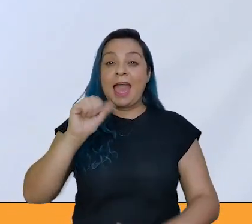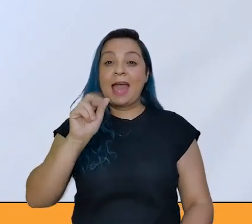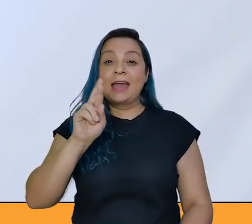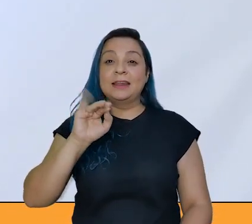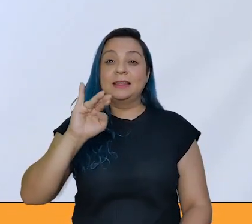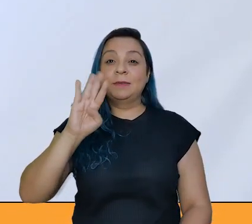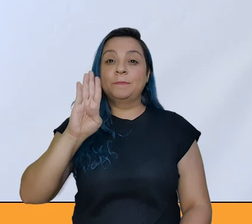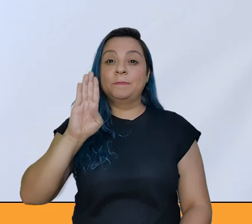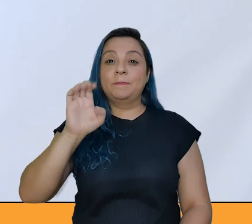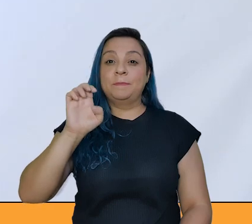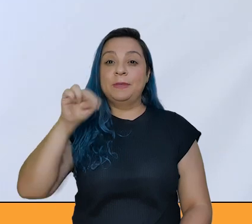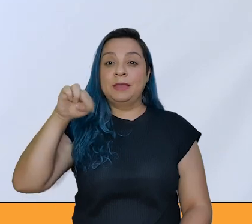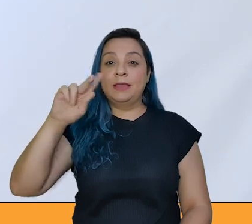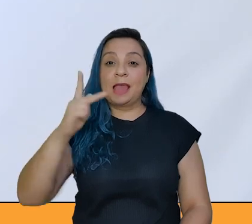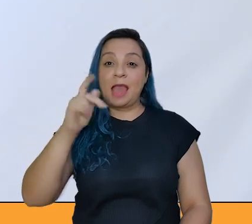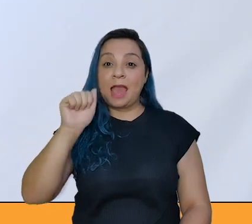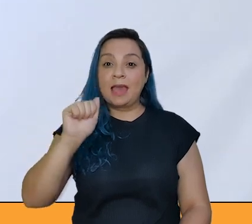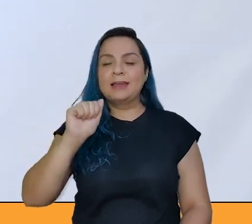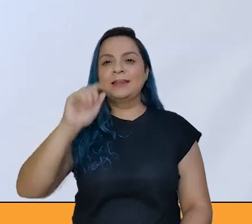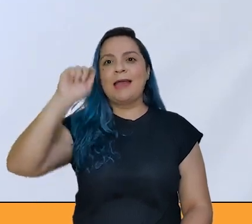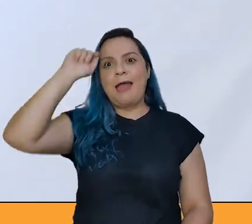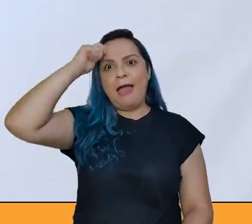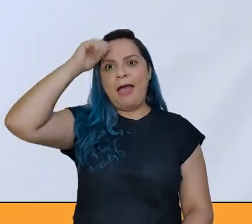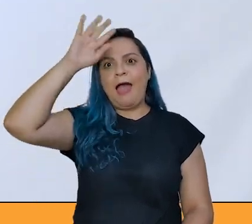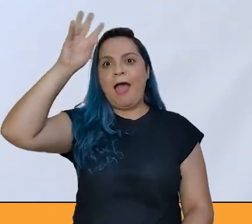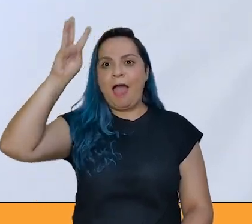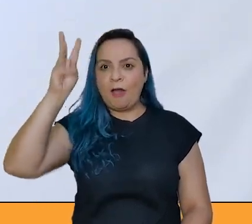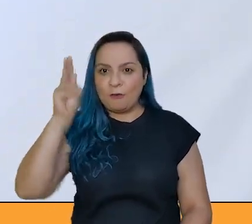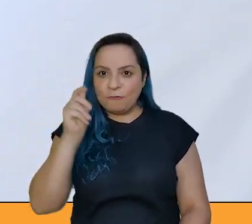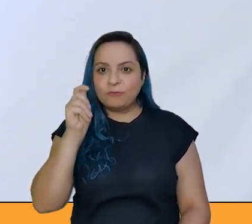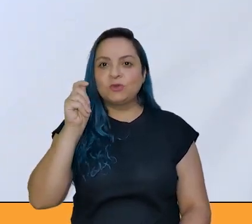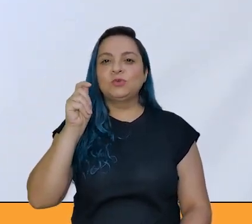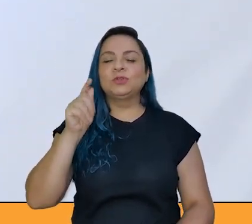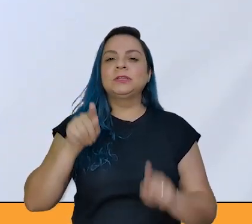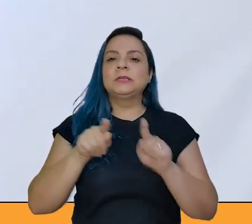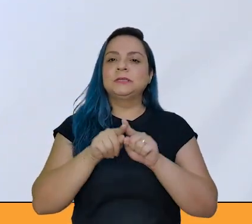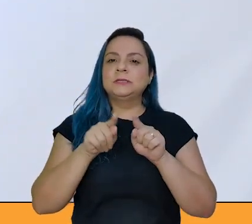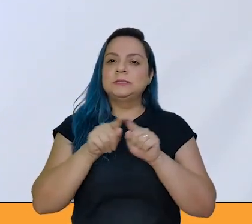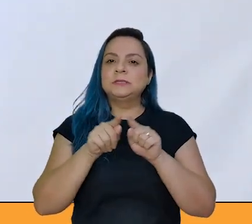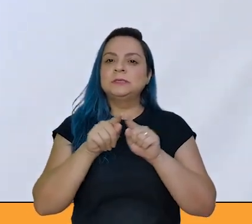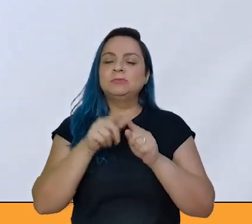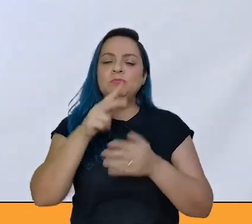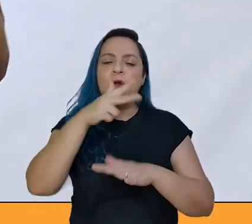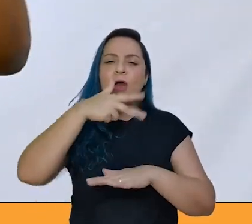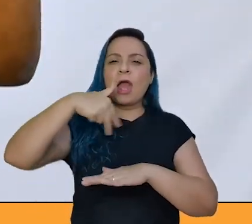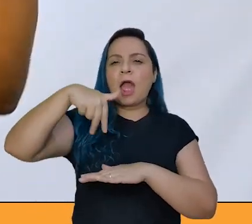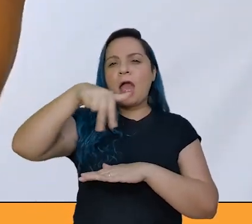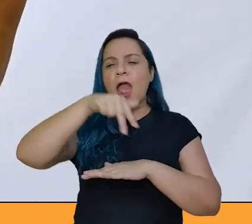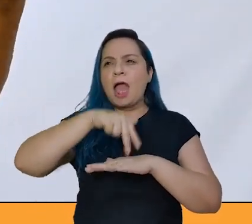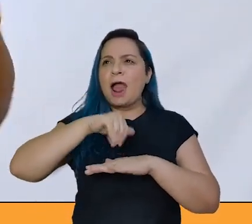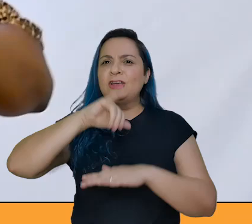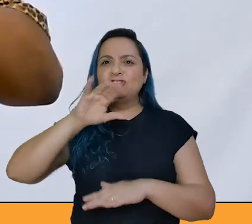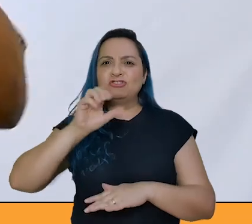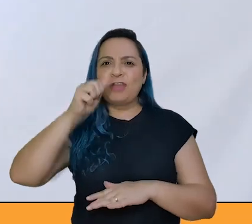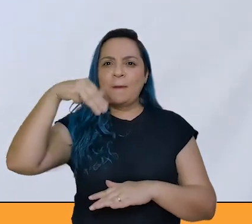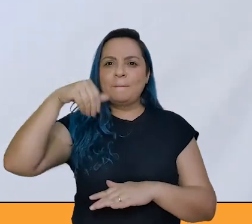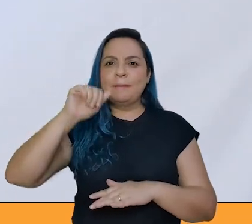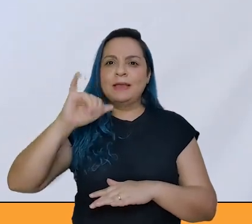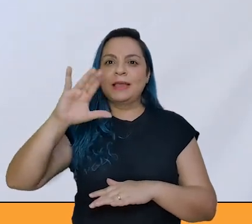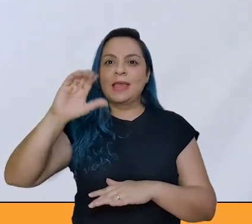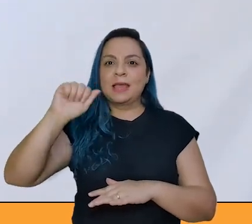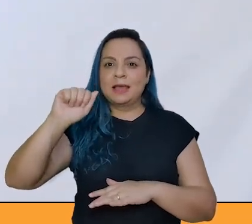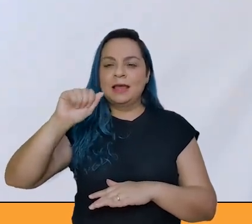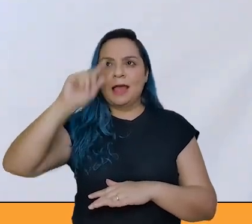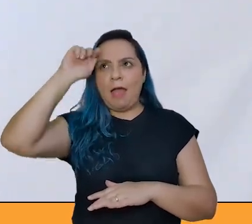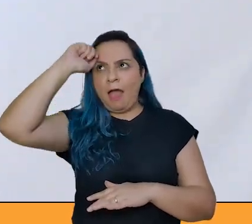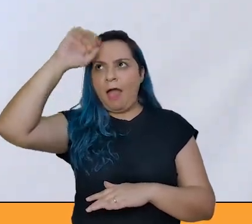os movimentos de dança afro, os movimentos de dança que vêm lá da Jamaica,